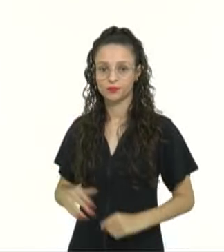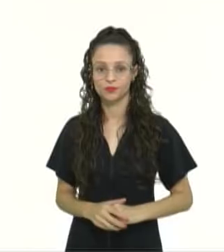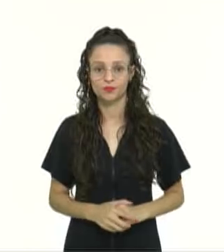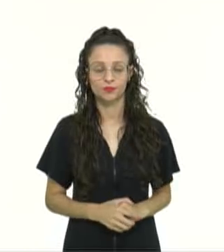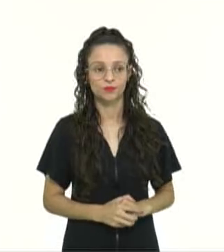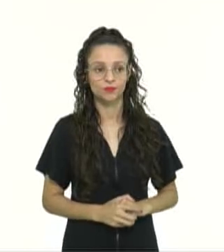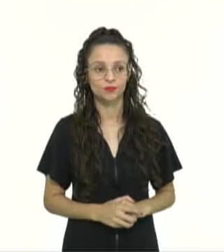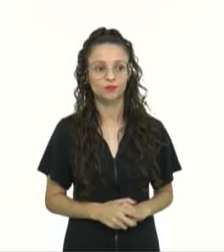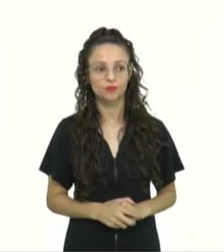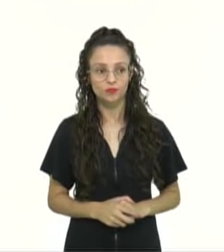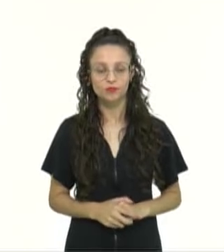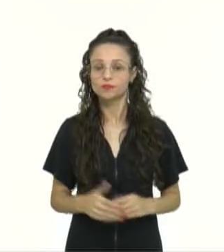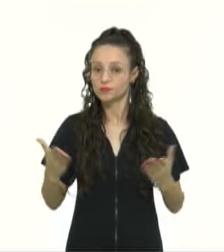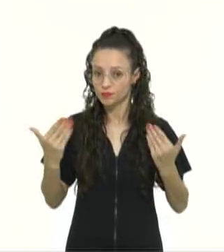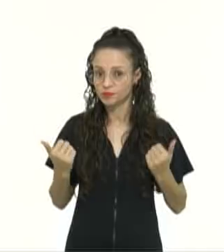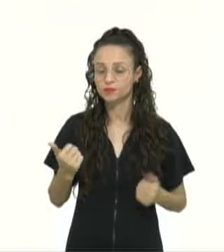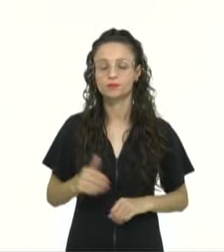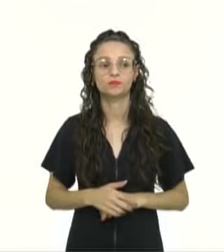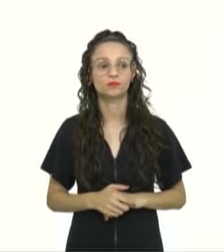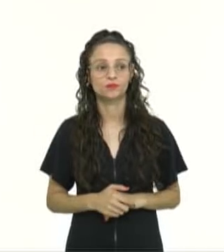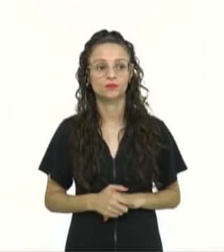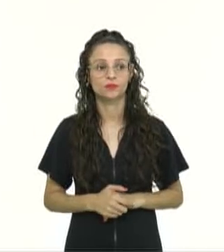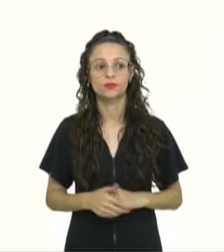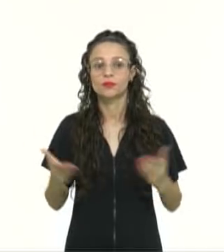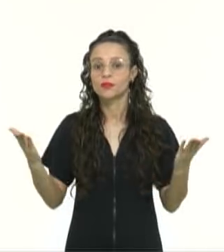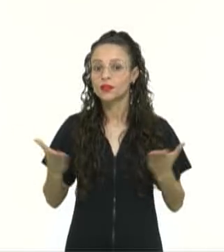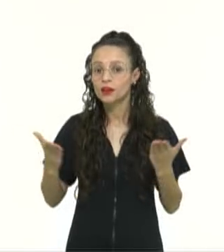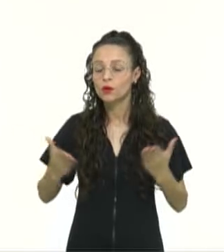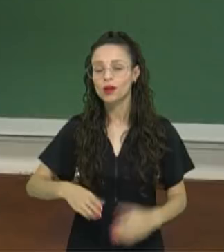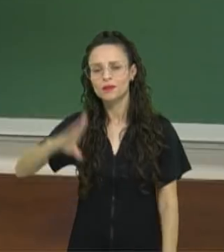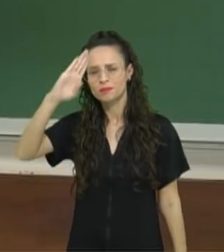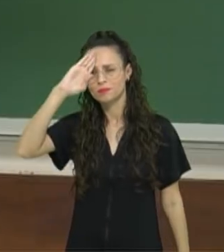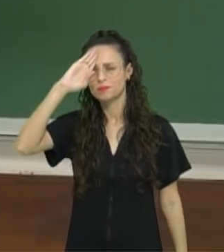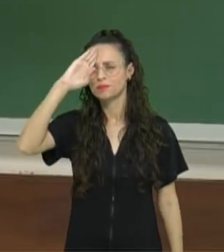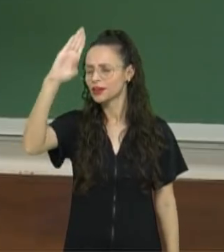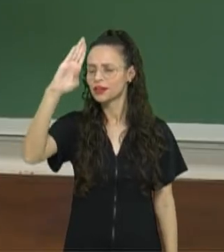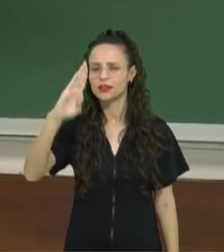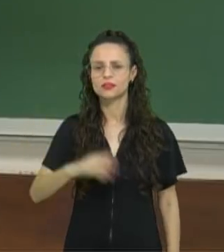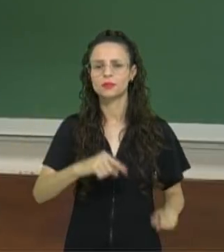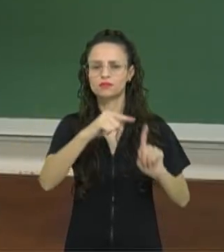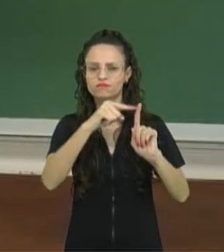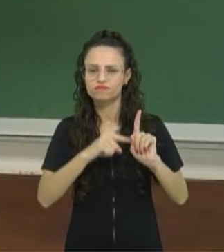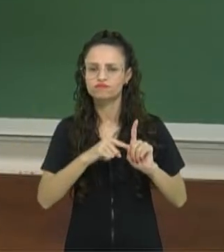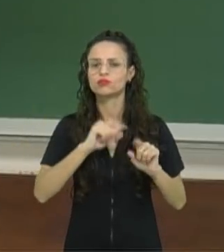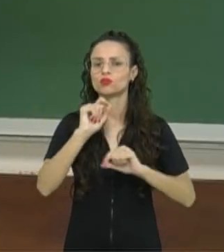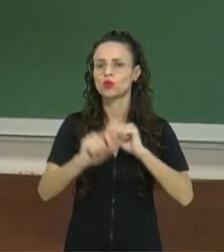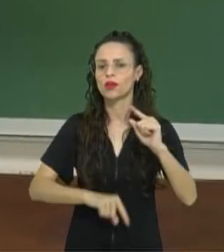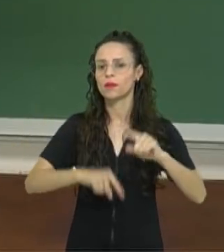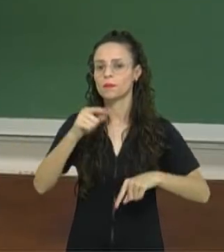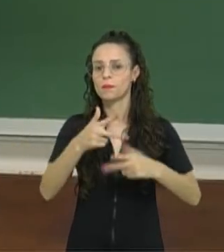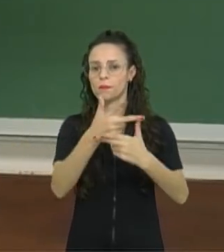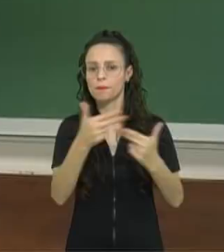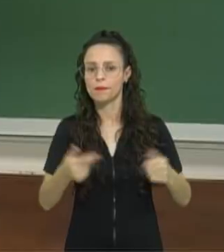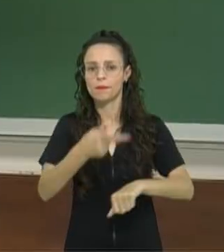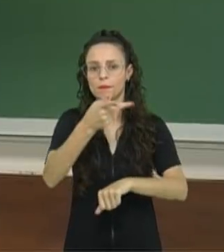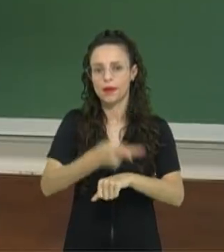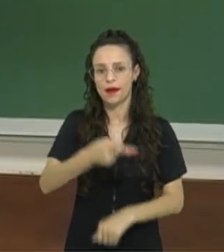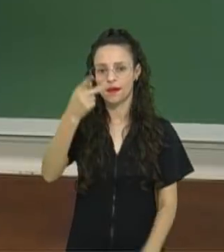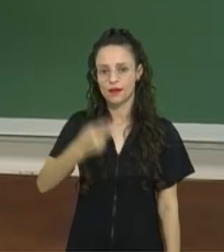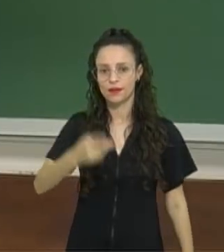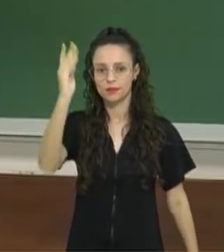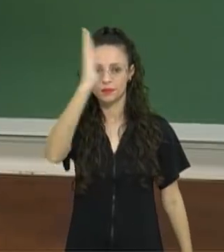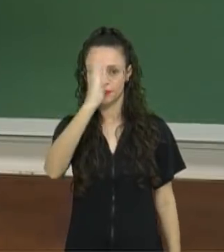ok? Então, vamos lá. Agora nós vamos falar dos principais recursos minerais extraídos no